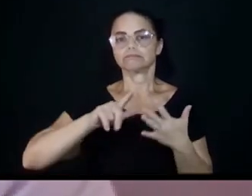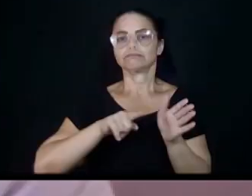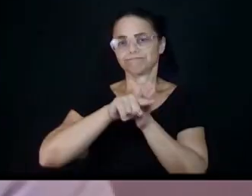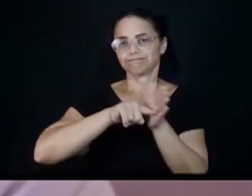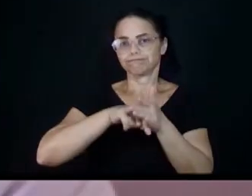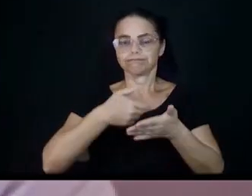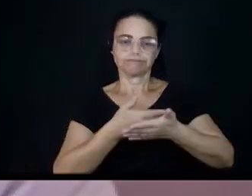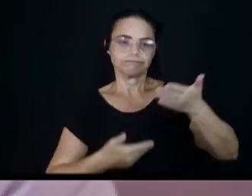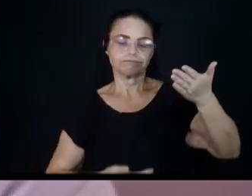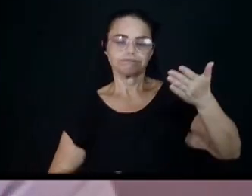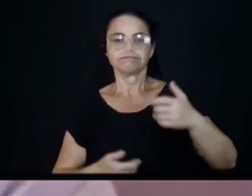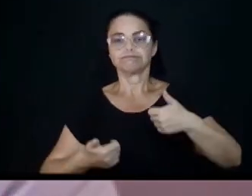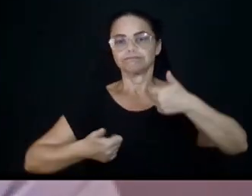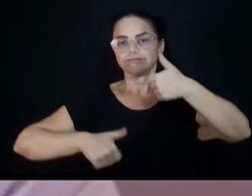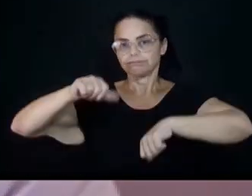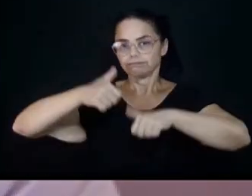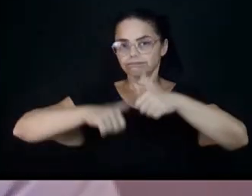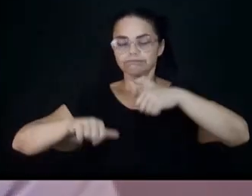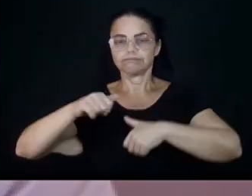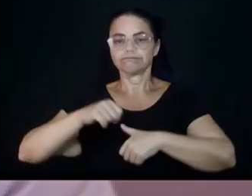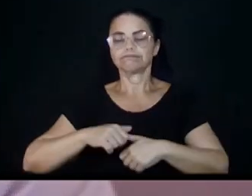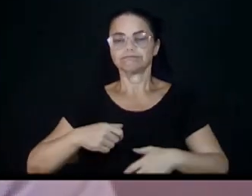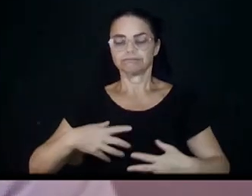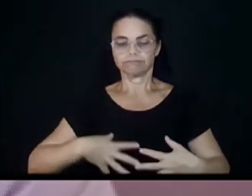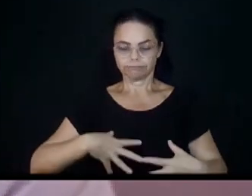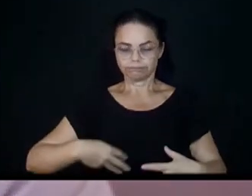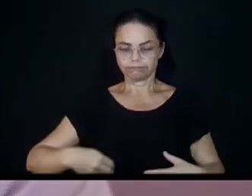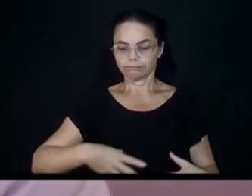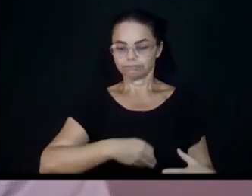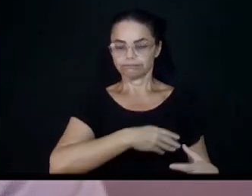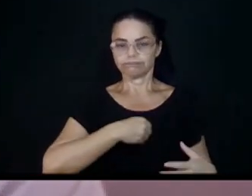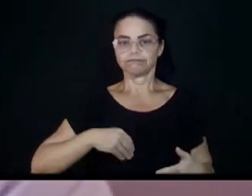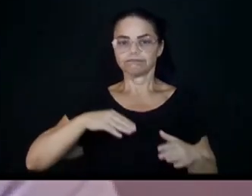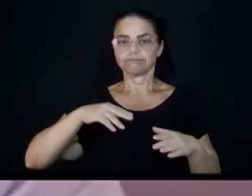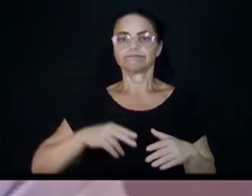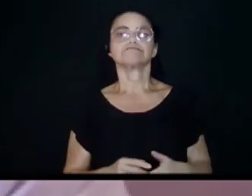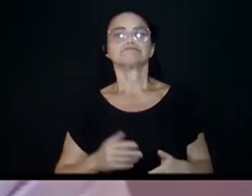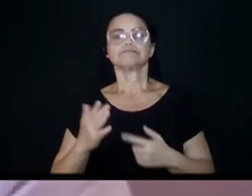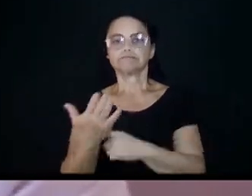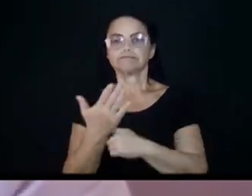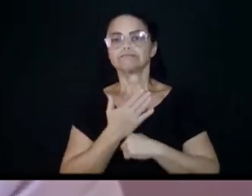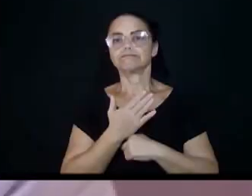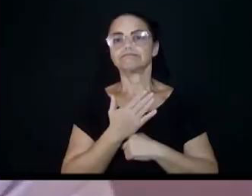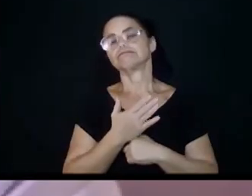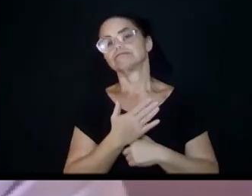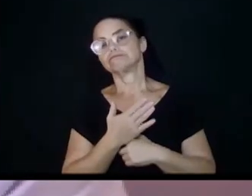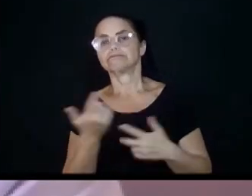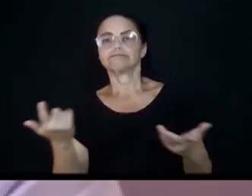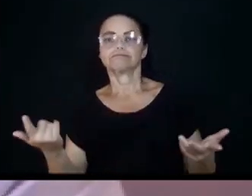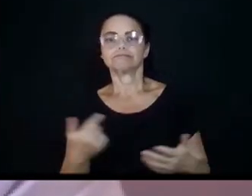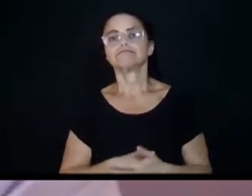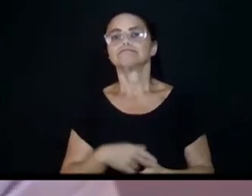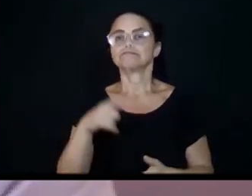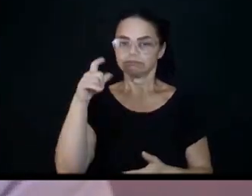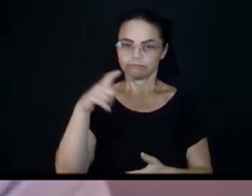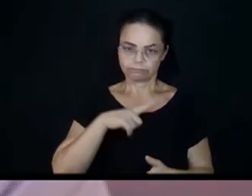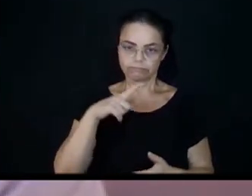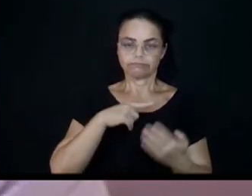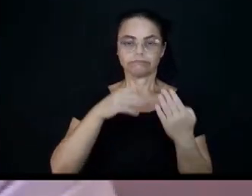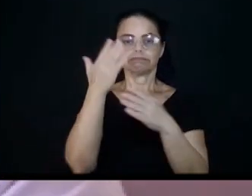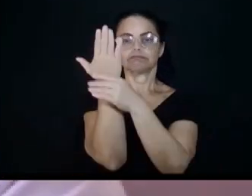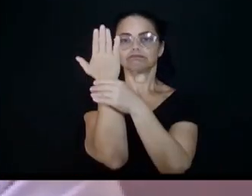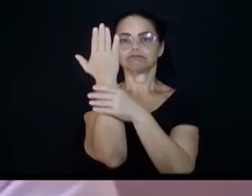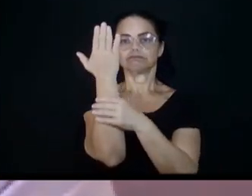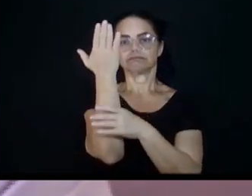laboratoriais e de imagem que vão nos ajudar a dizer, olha, você está com lúpus ou você não tem